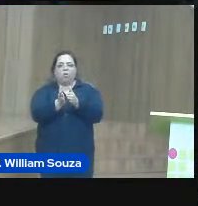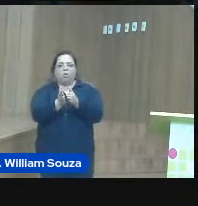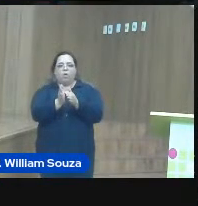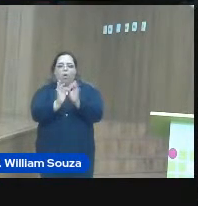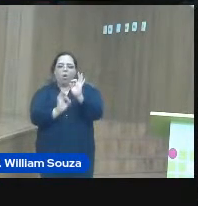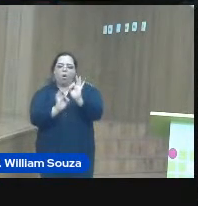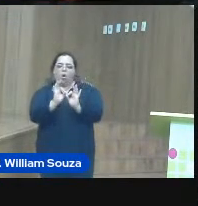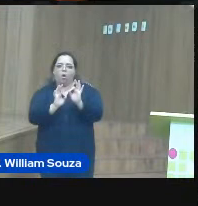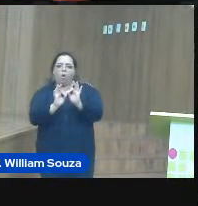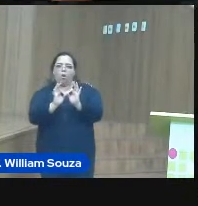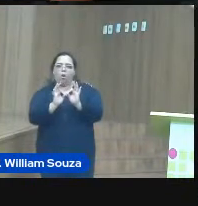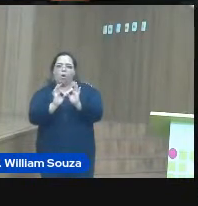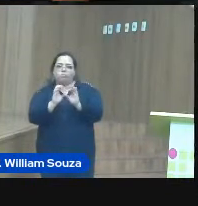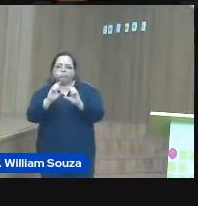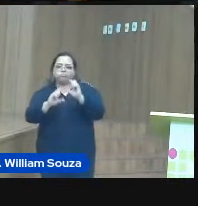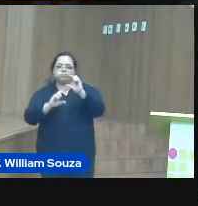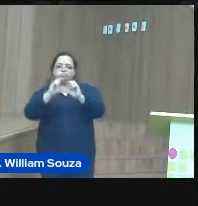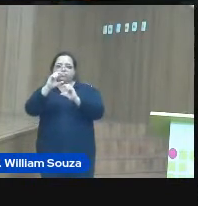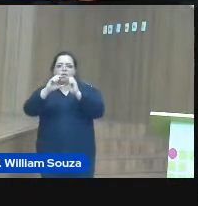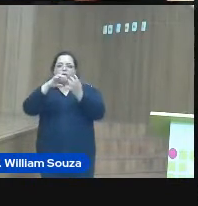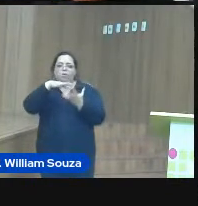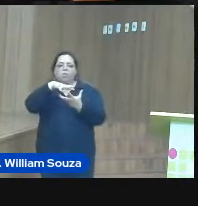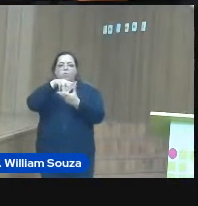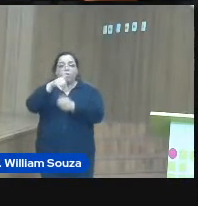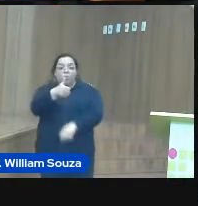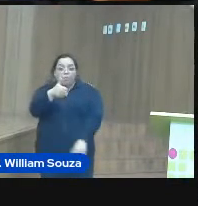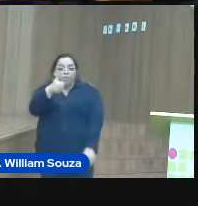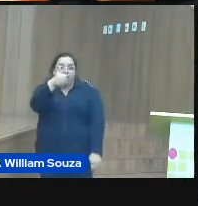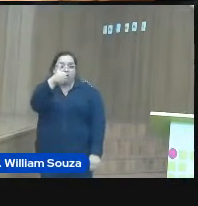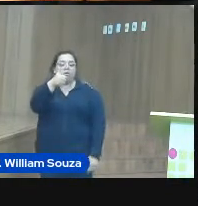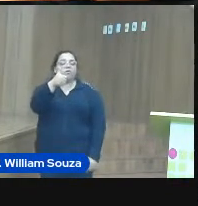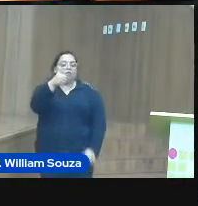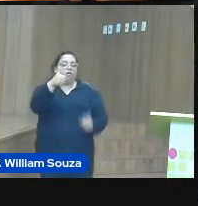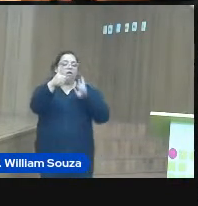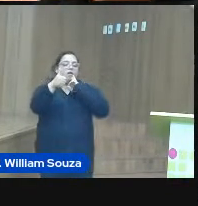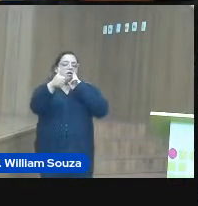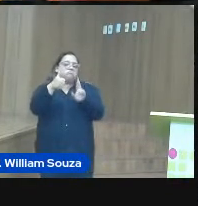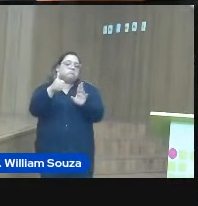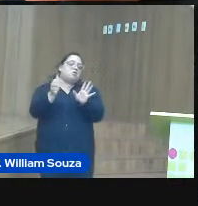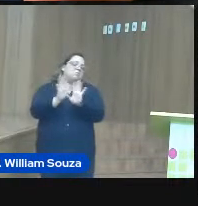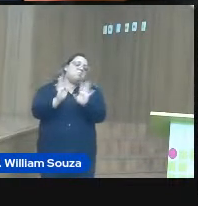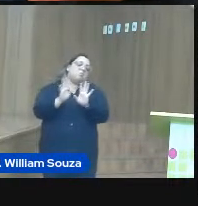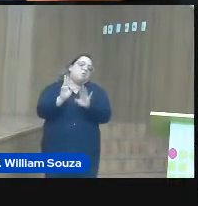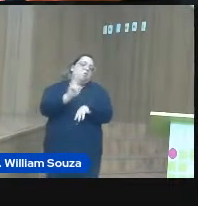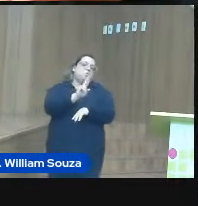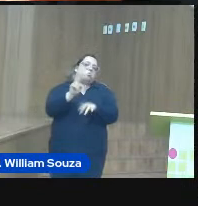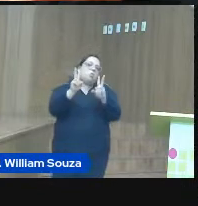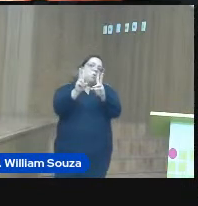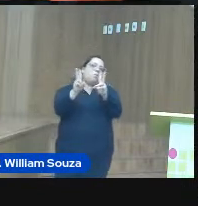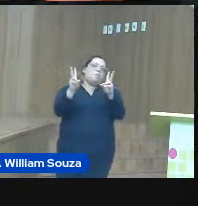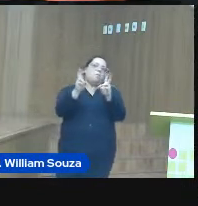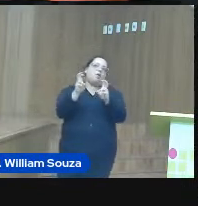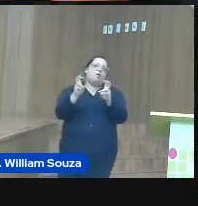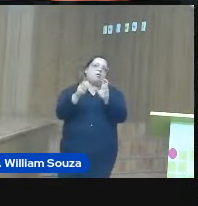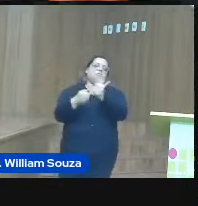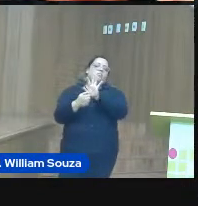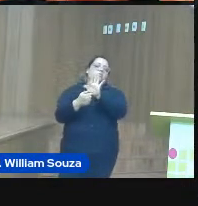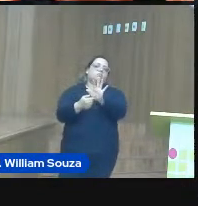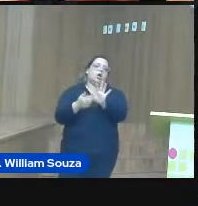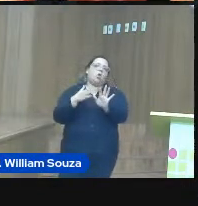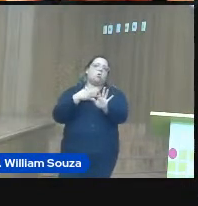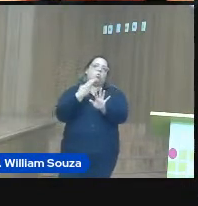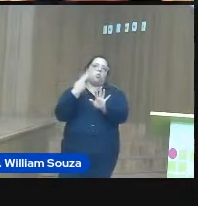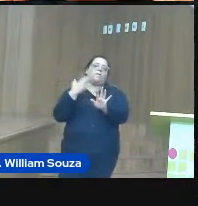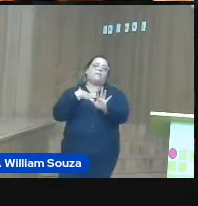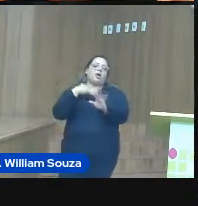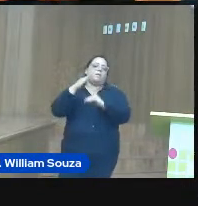Essa é a grande questão. Não importa o nome do nosso trabalho, não importa o nome da minha profissão. A